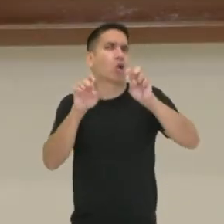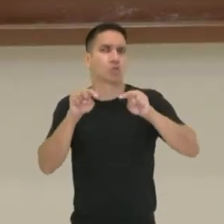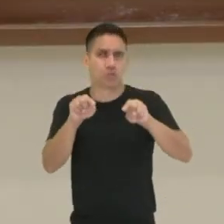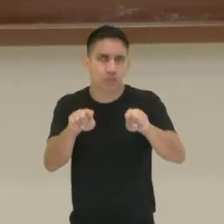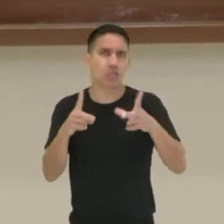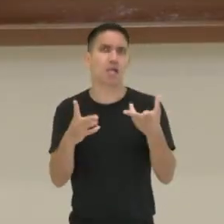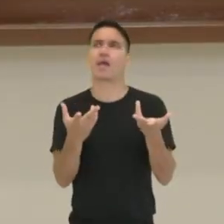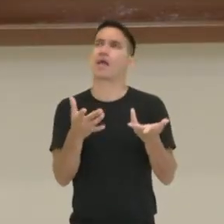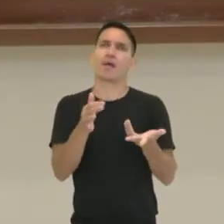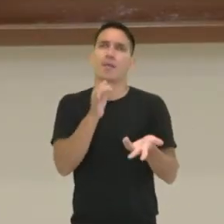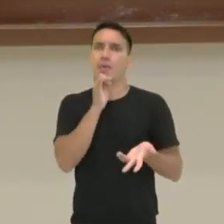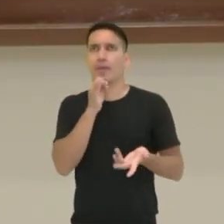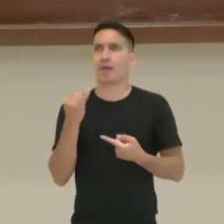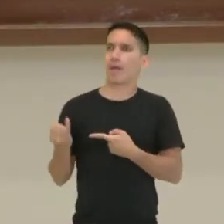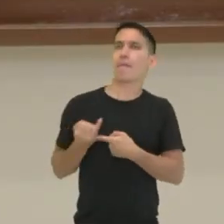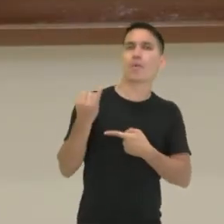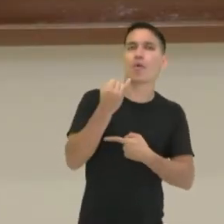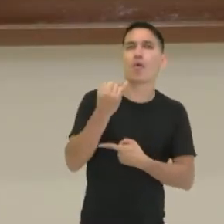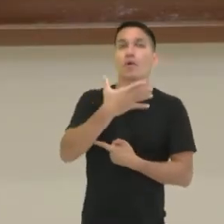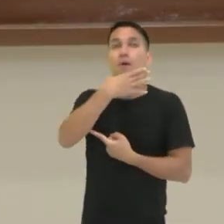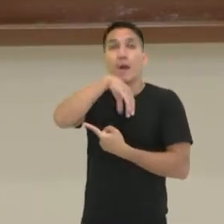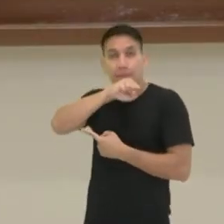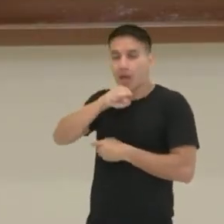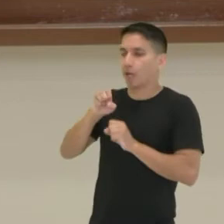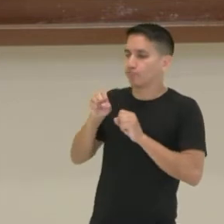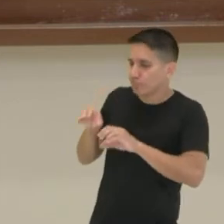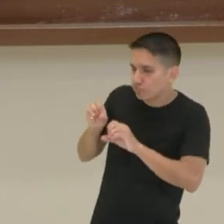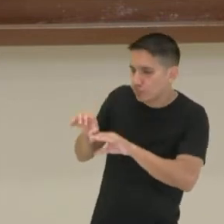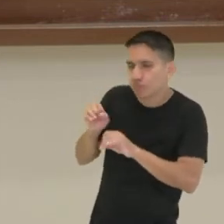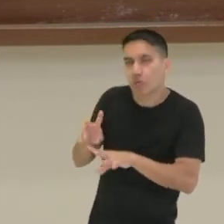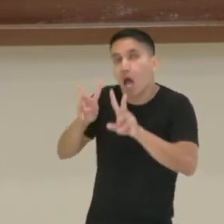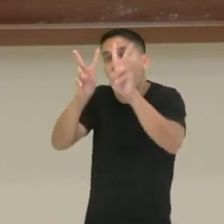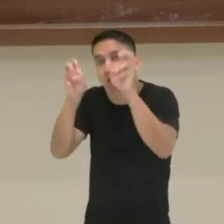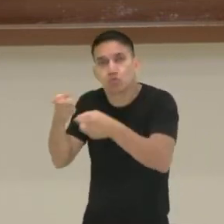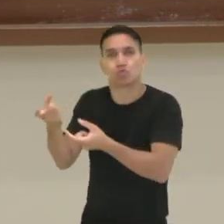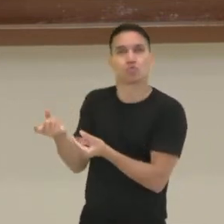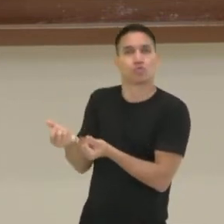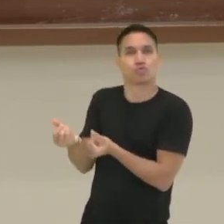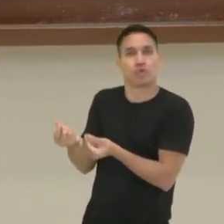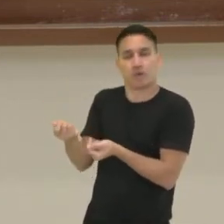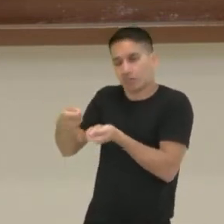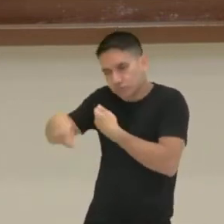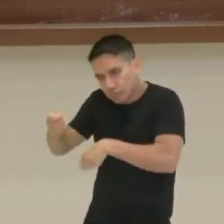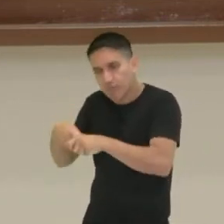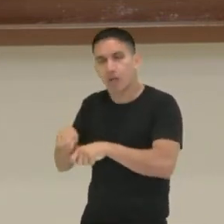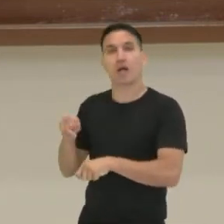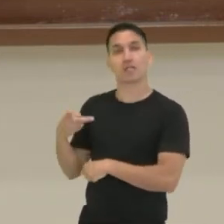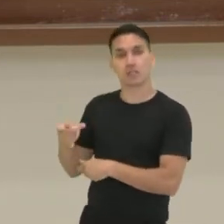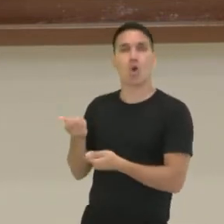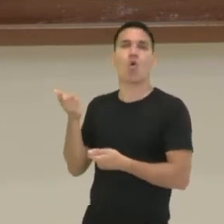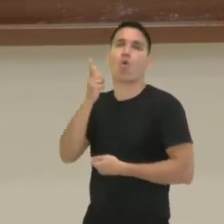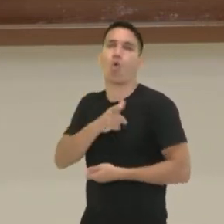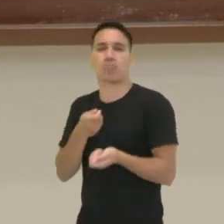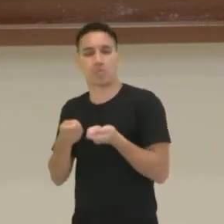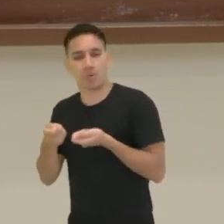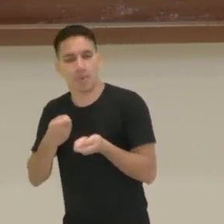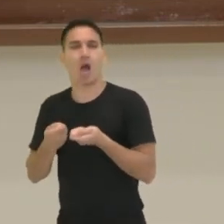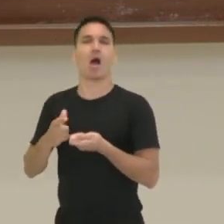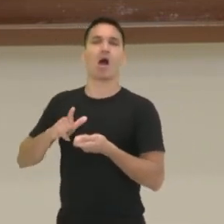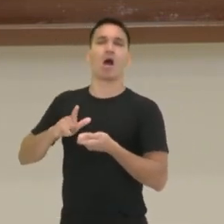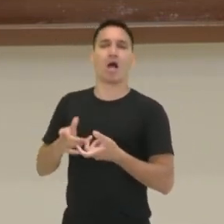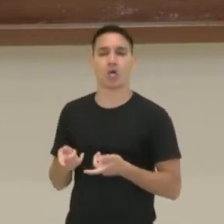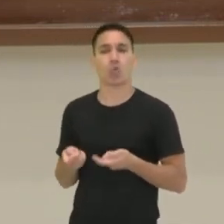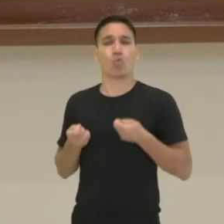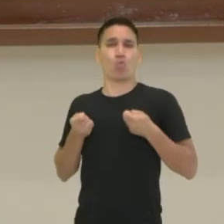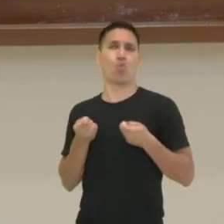coisa referente à importância dos pais educarem financeiramente os seus filhos para que saibam fazer a economia do dinheiro,